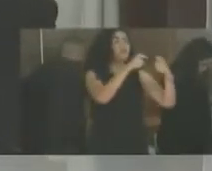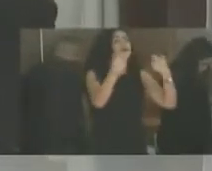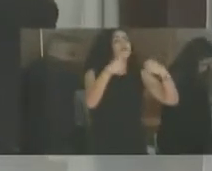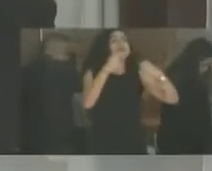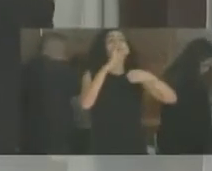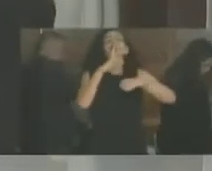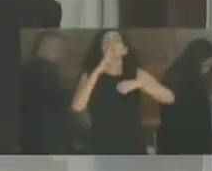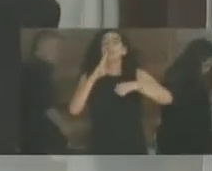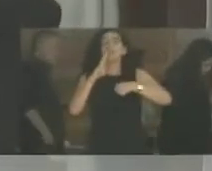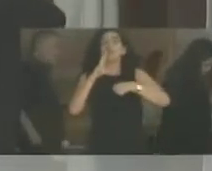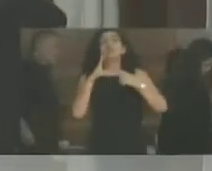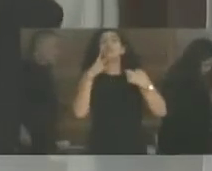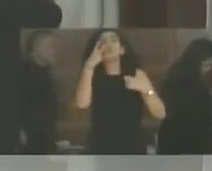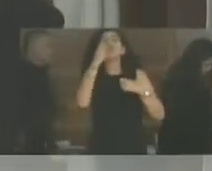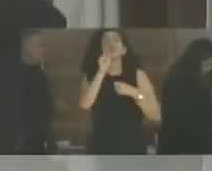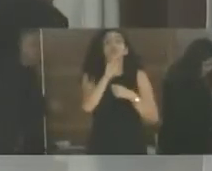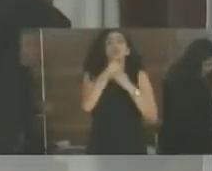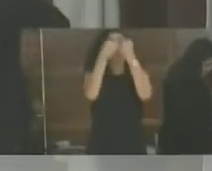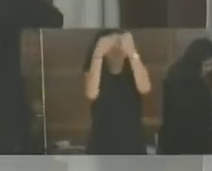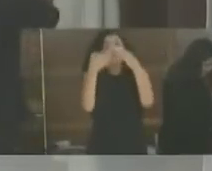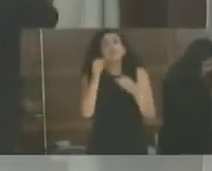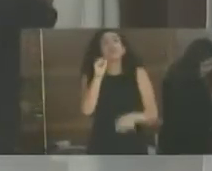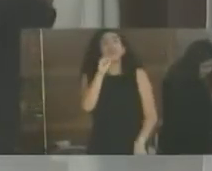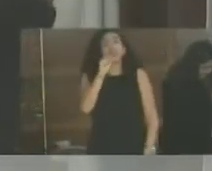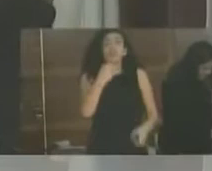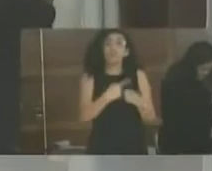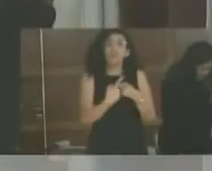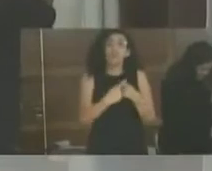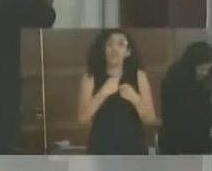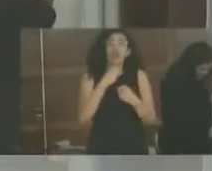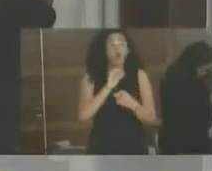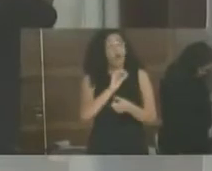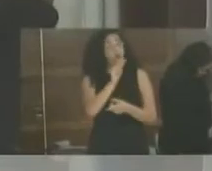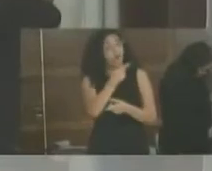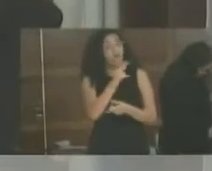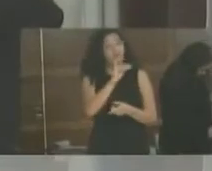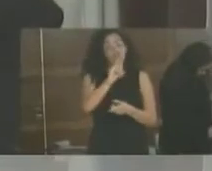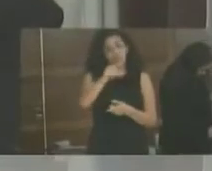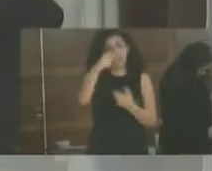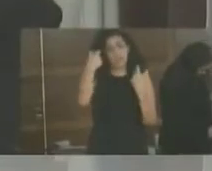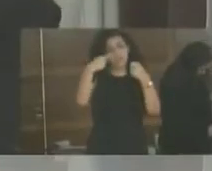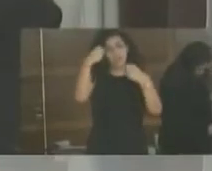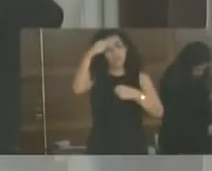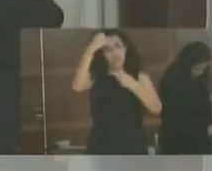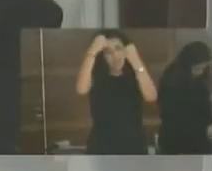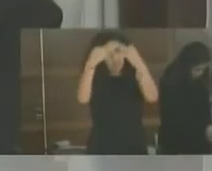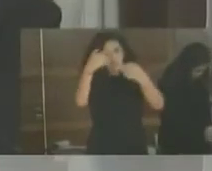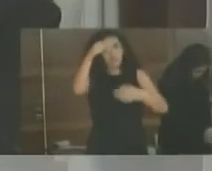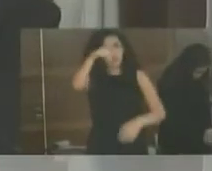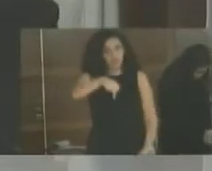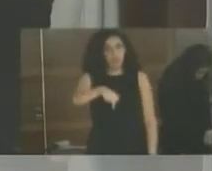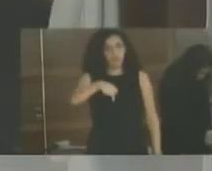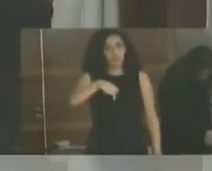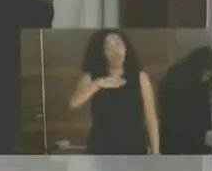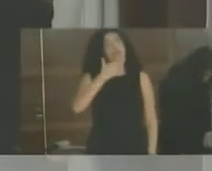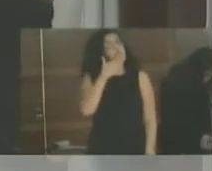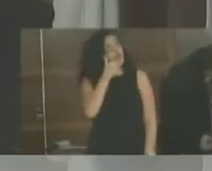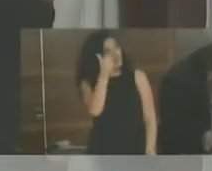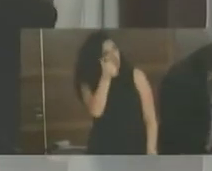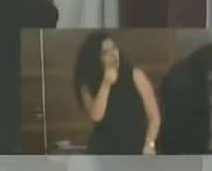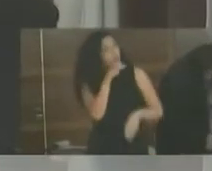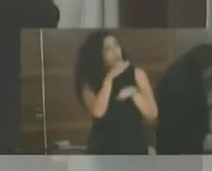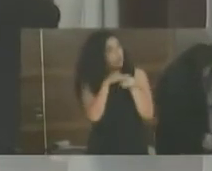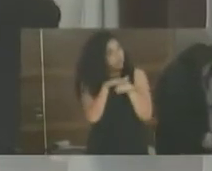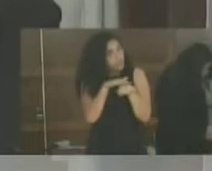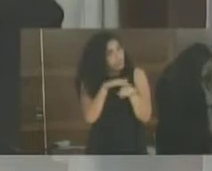passar a explicação sim. Senão vai prestar a explicação aqui. Vai ser inquirido aqui. Não é melhor falar o que está acontecendo do que ser chamado aqui e